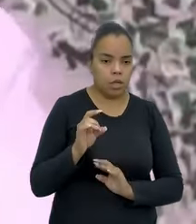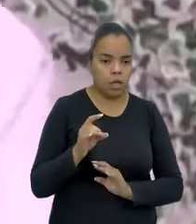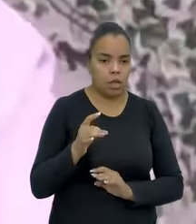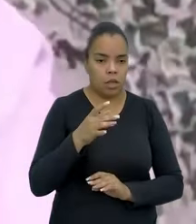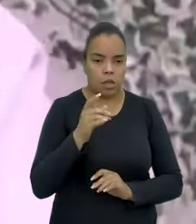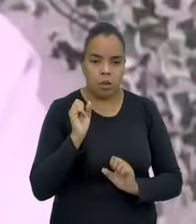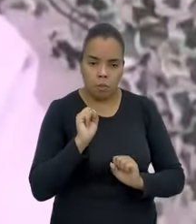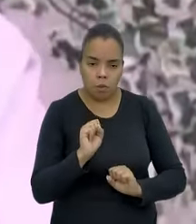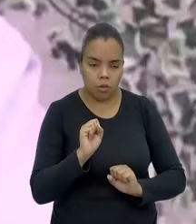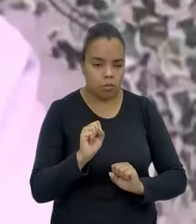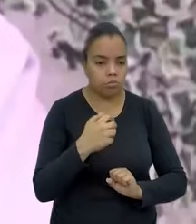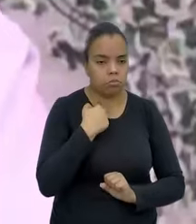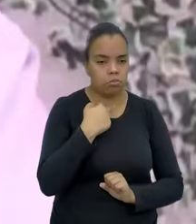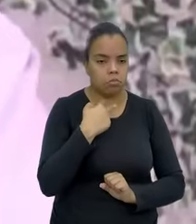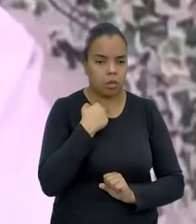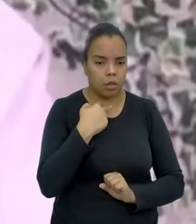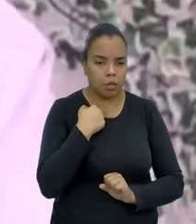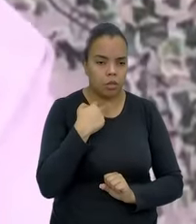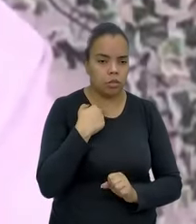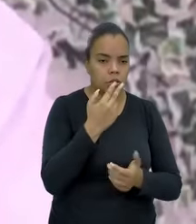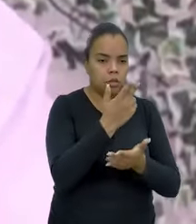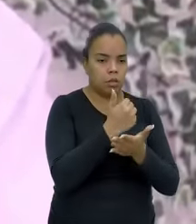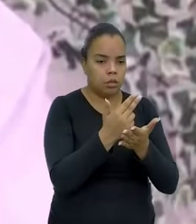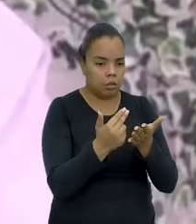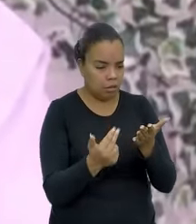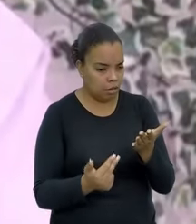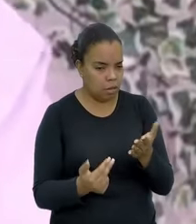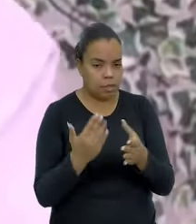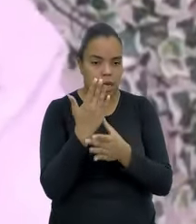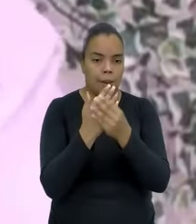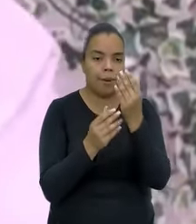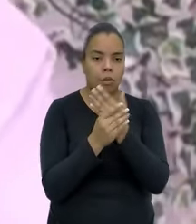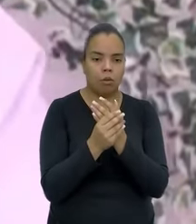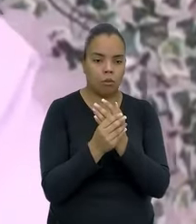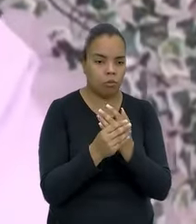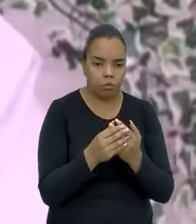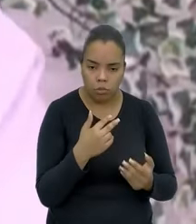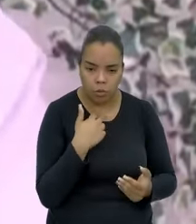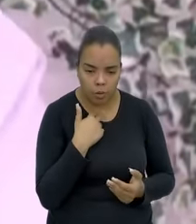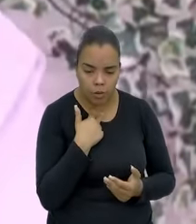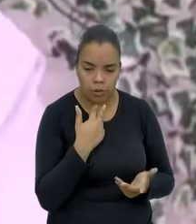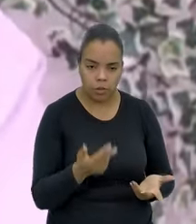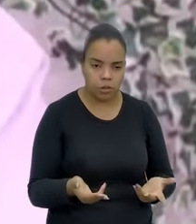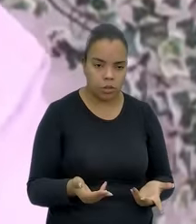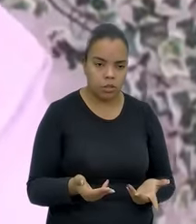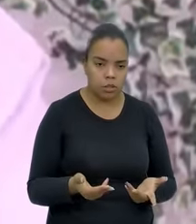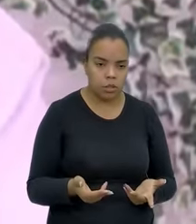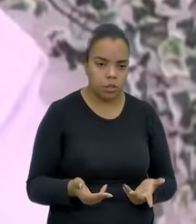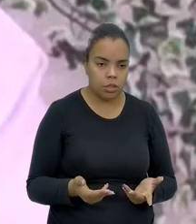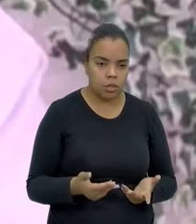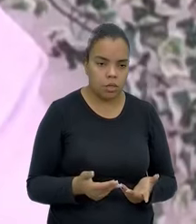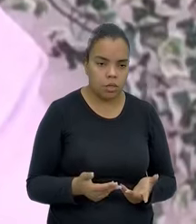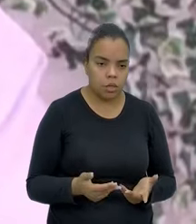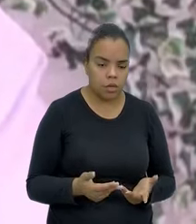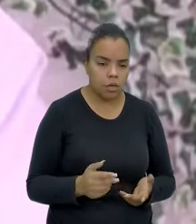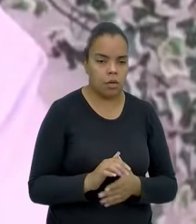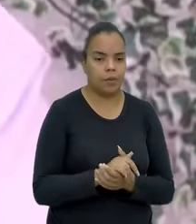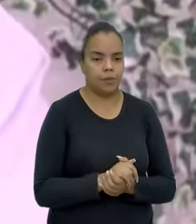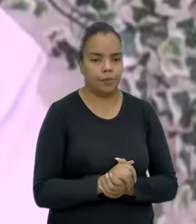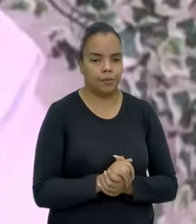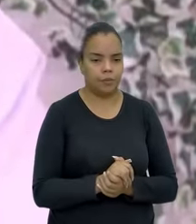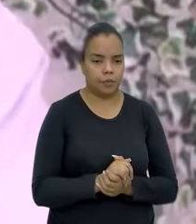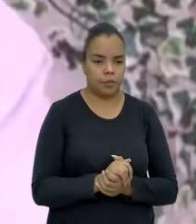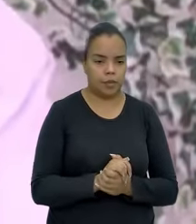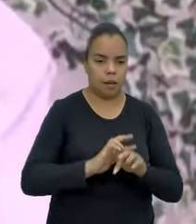posso trabalhar segmentos desenhando a mão certo então assim além do multiplano você